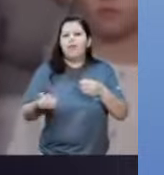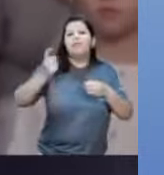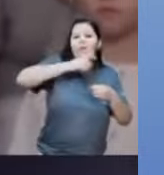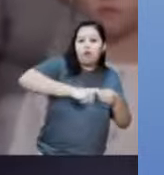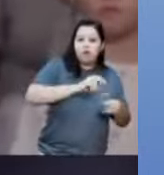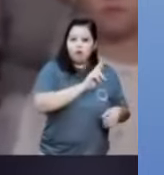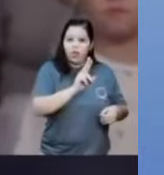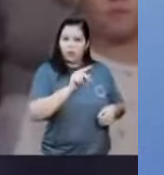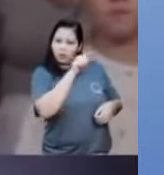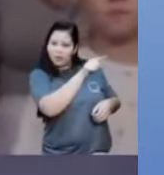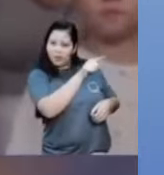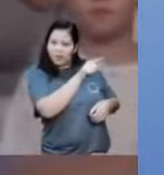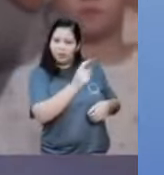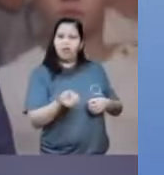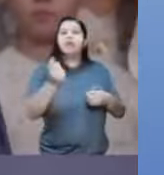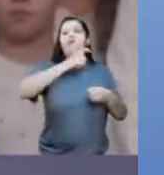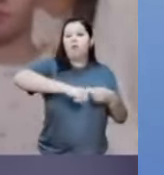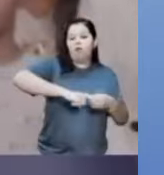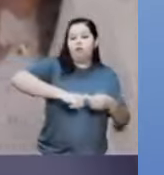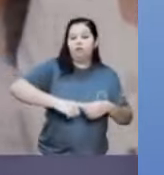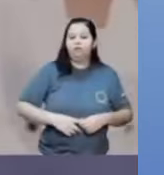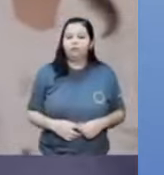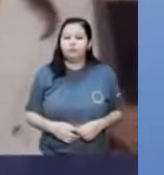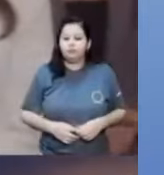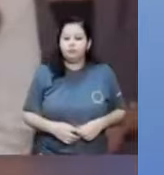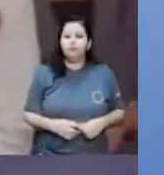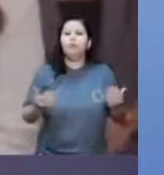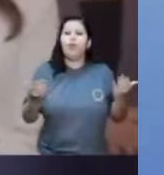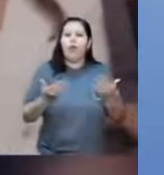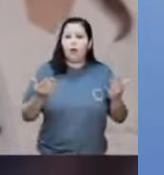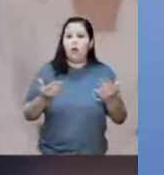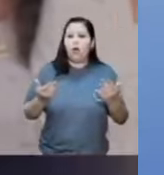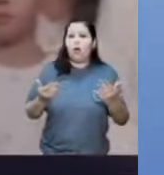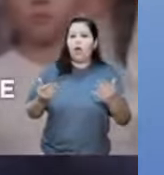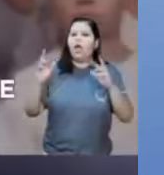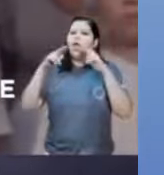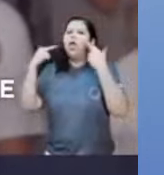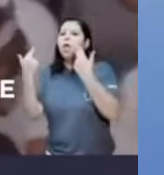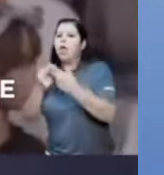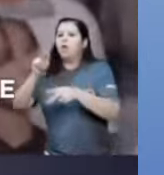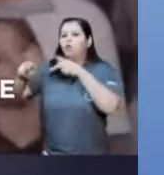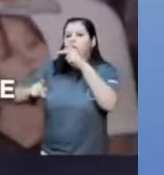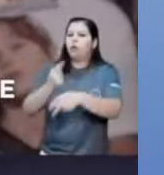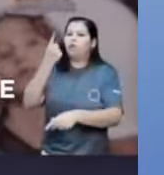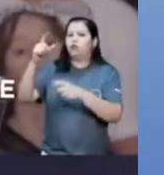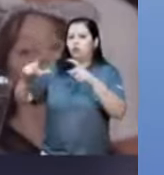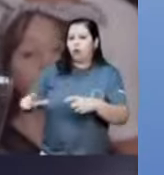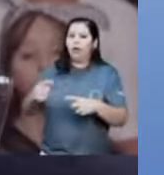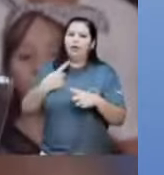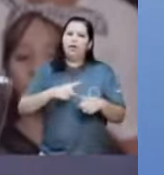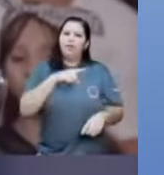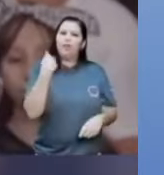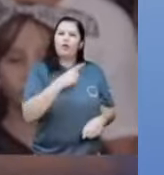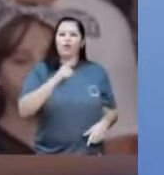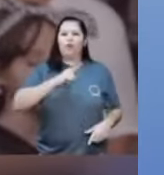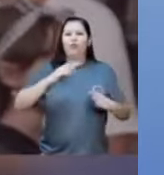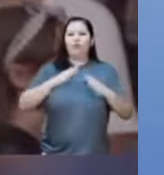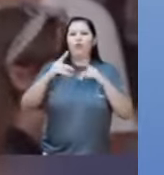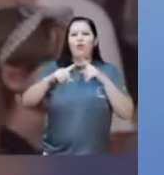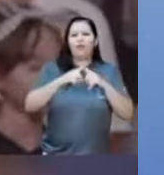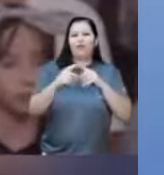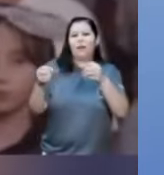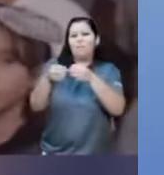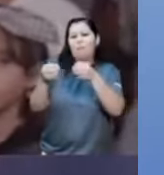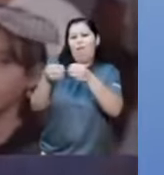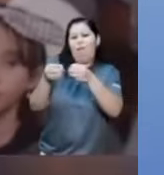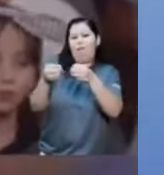deles devolve agora reúne o povo no lugar porque eu não quero porque nós temos uma igreja perto dele de Deus me ama tá